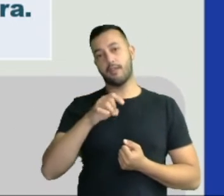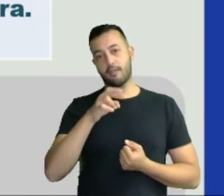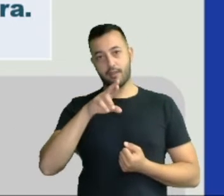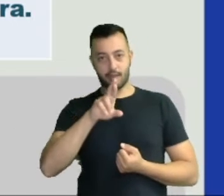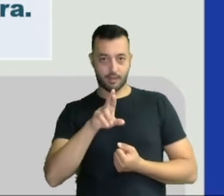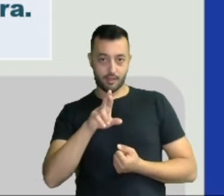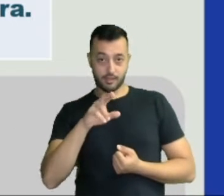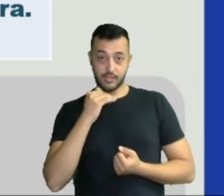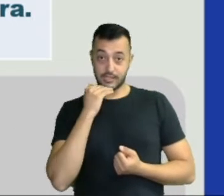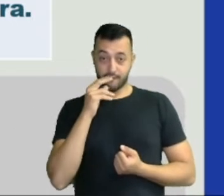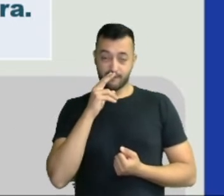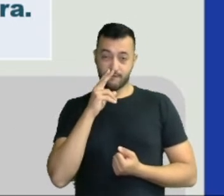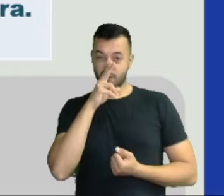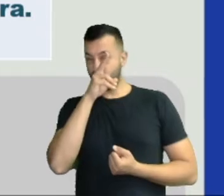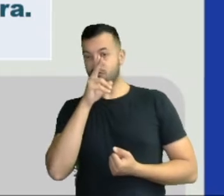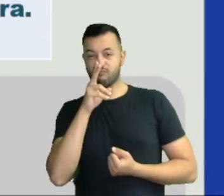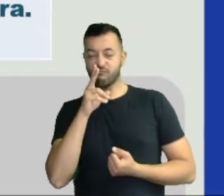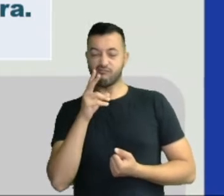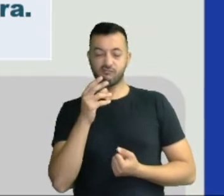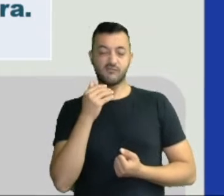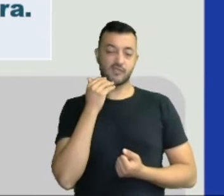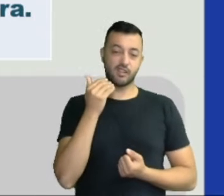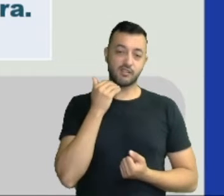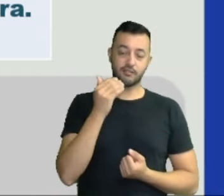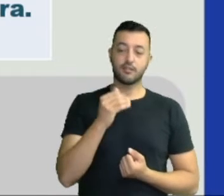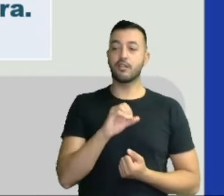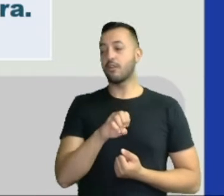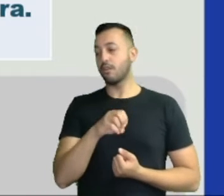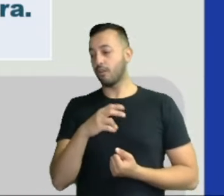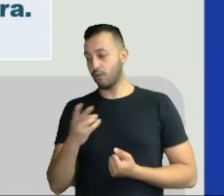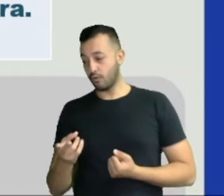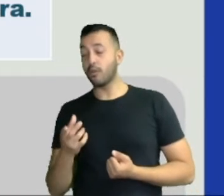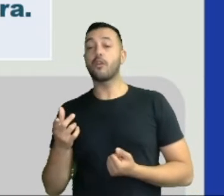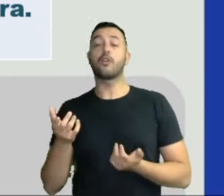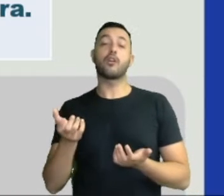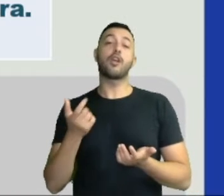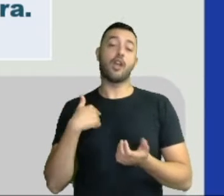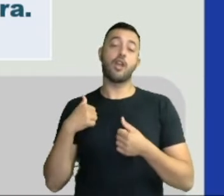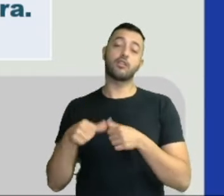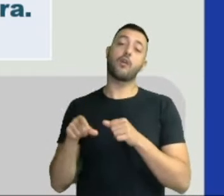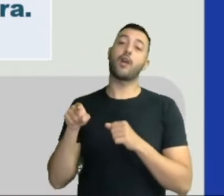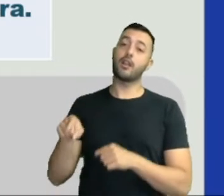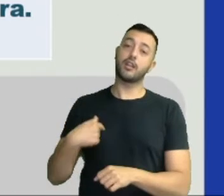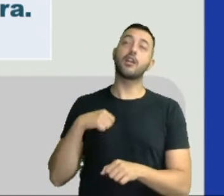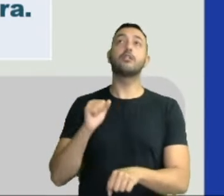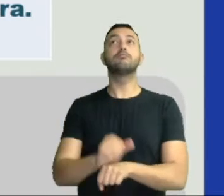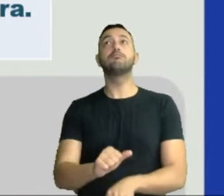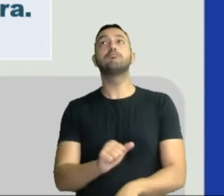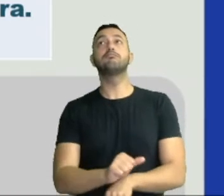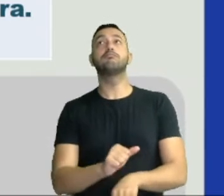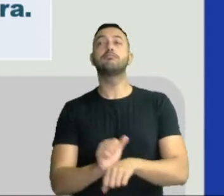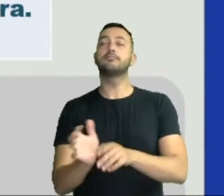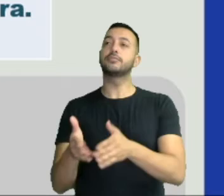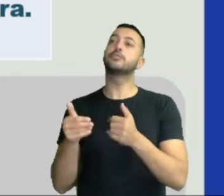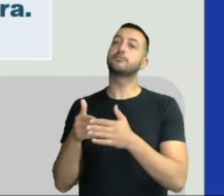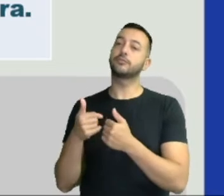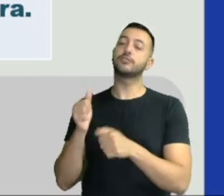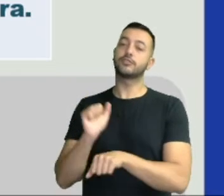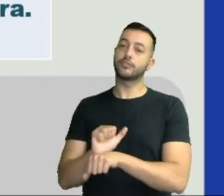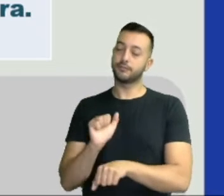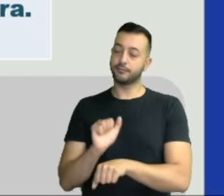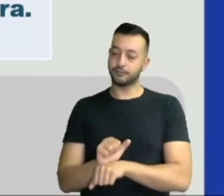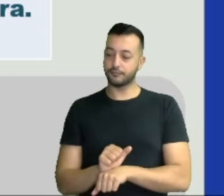sem ênfase, quedo à espera de mi pedido, ou seja, eu estou ali, eu fico à espera do meu pedido, eu estou